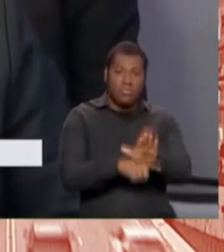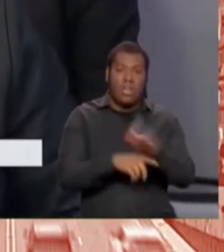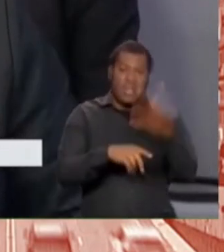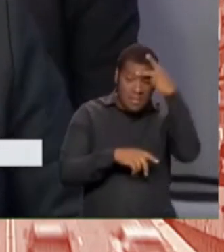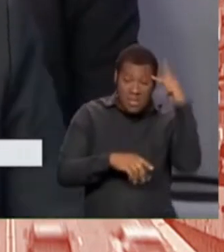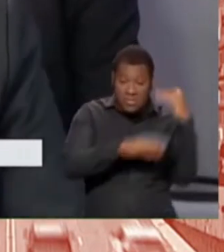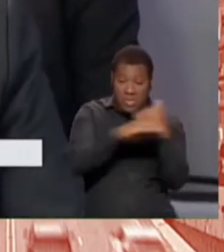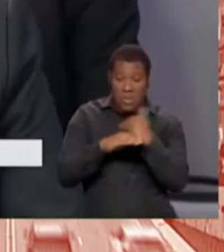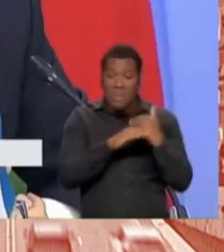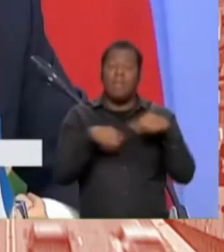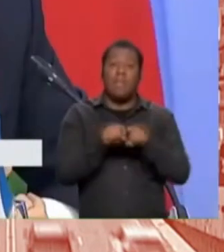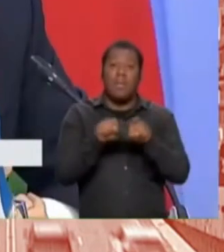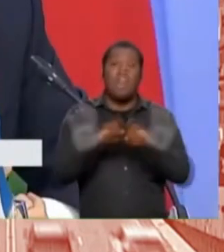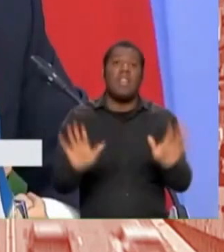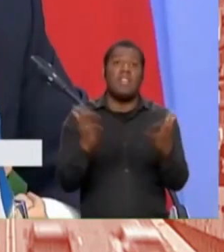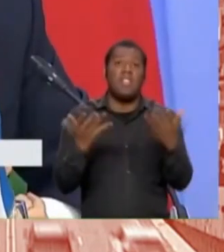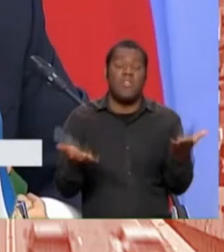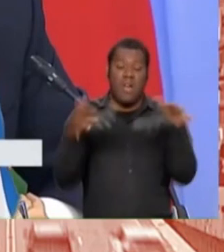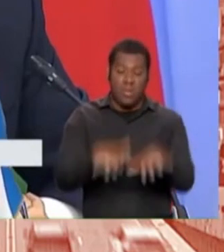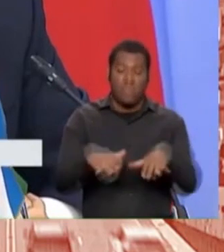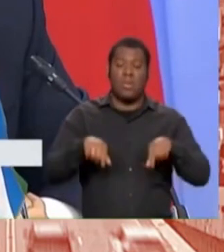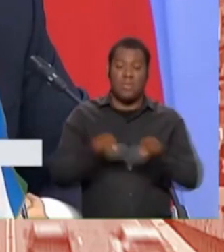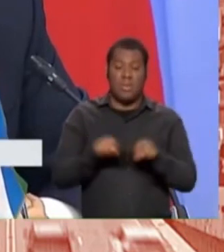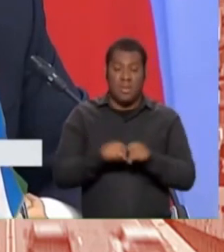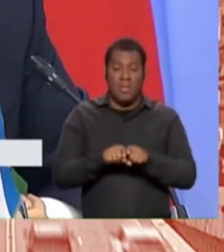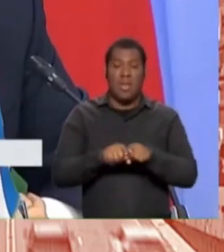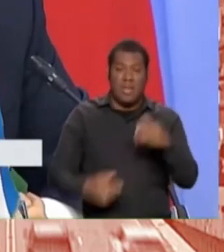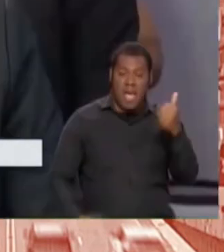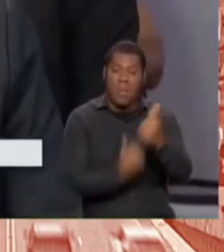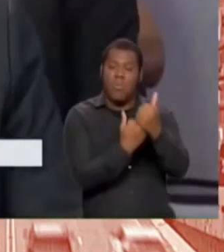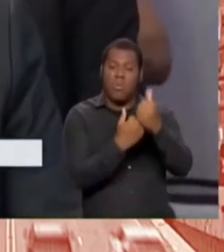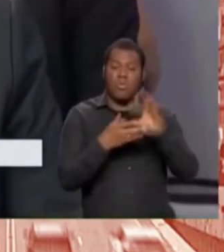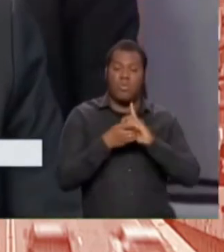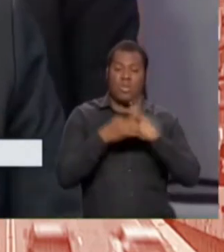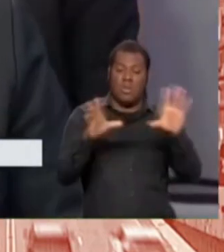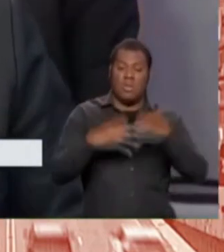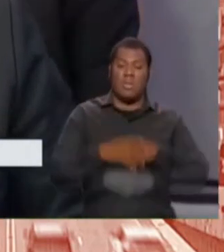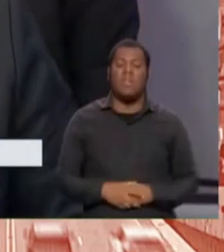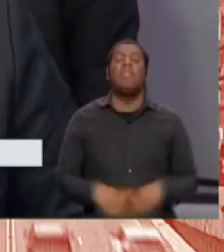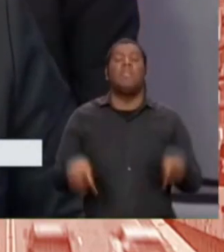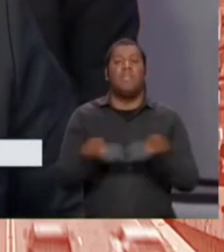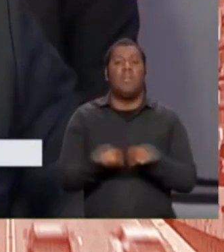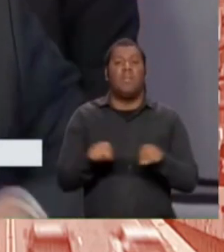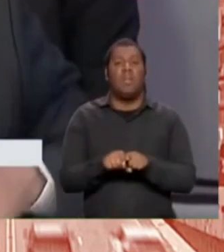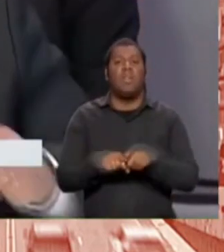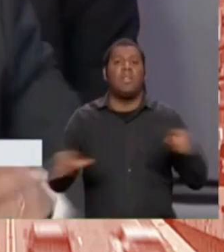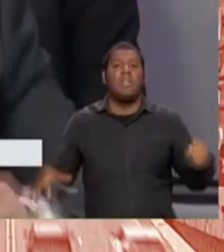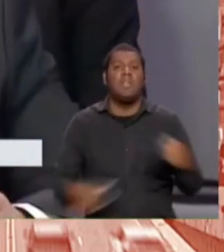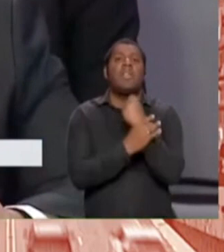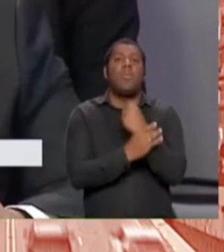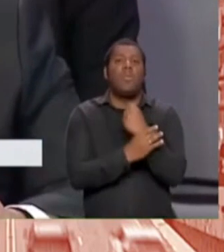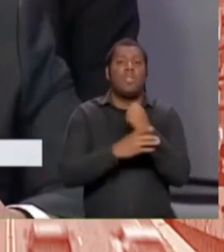se apresentando como uma possibilidade de melhorar a posição da economia brasileira e de